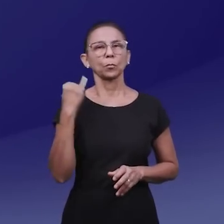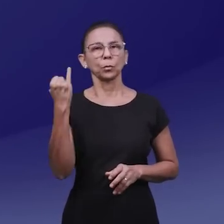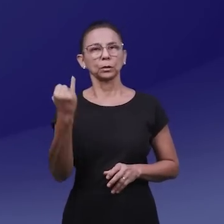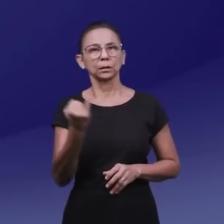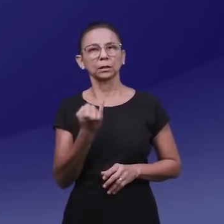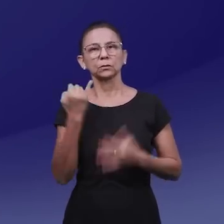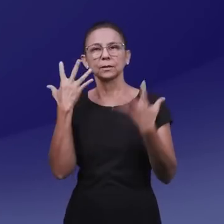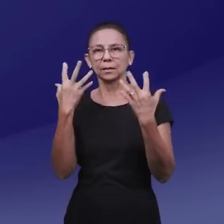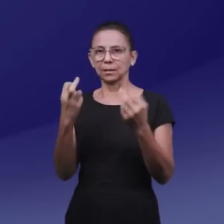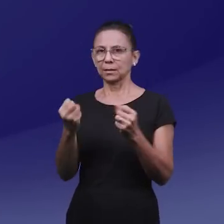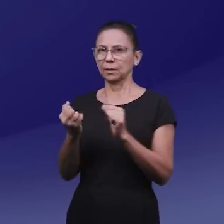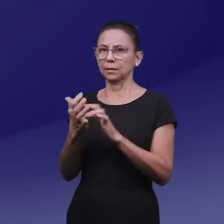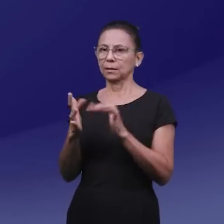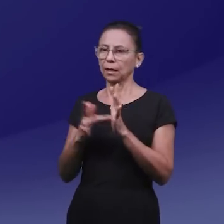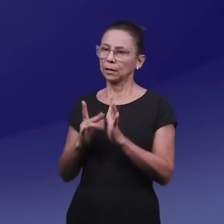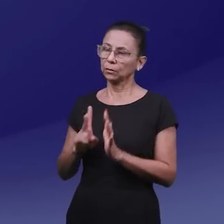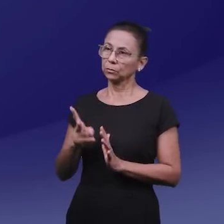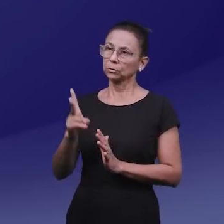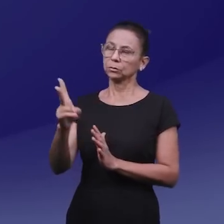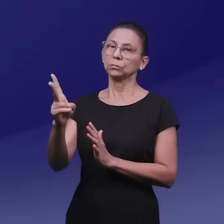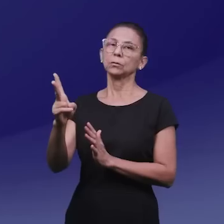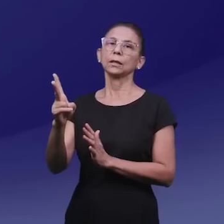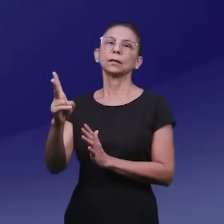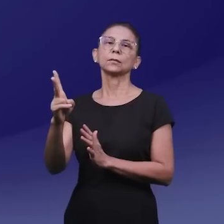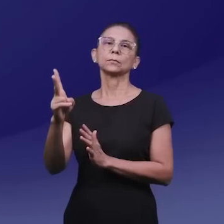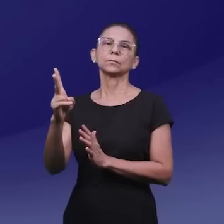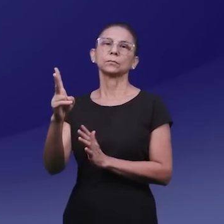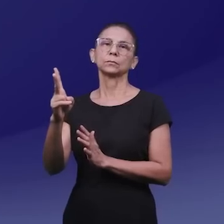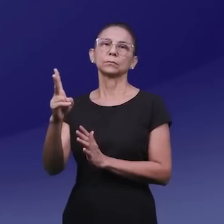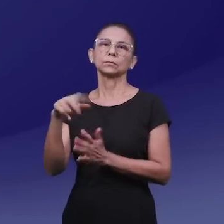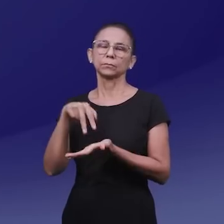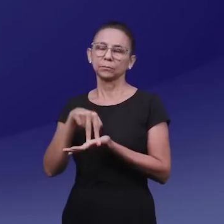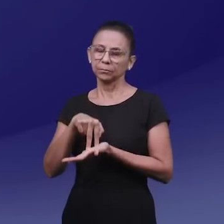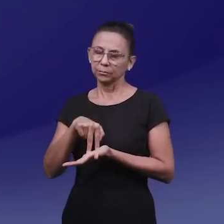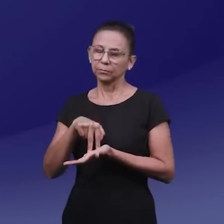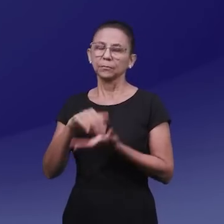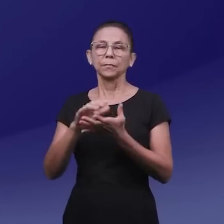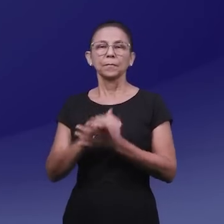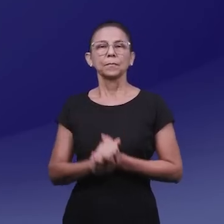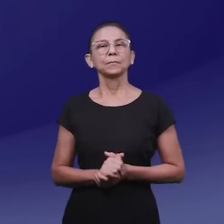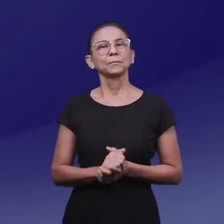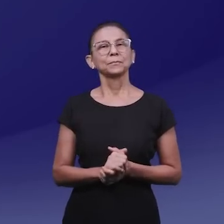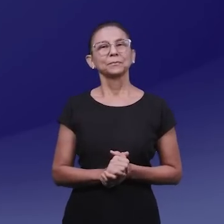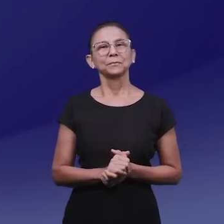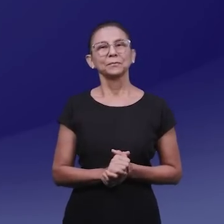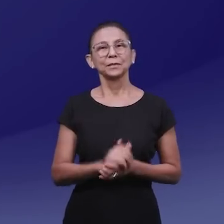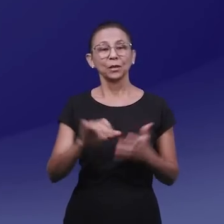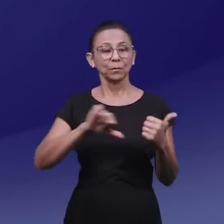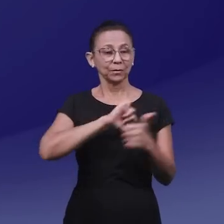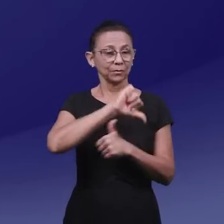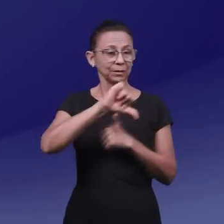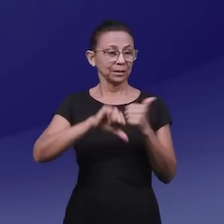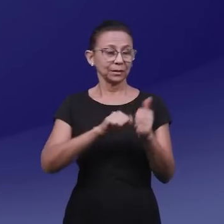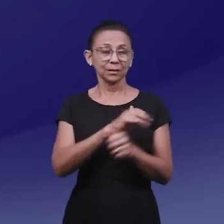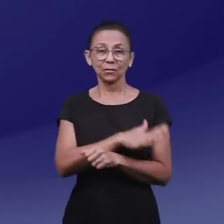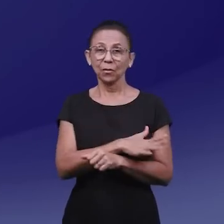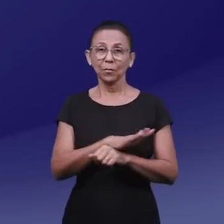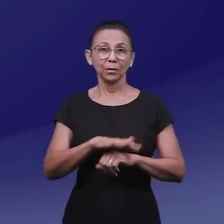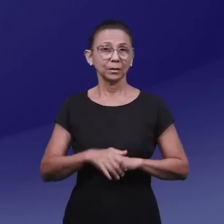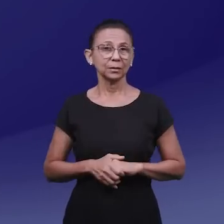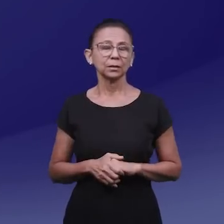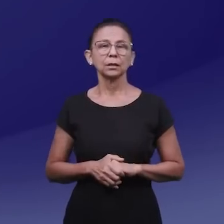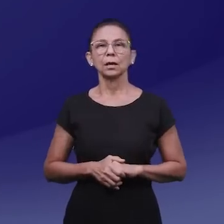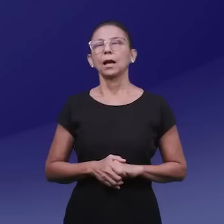precisam continuar acontecendo. Então, é em santificação do Espírito. Aspersão do sangue de